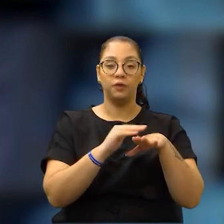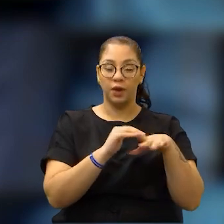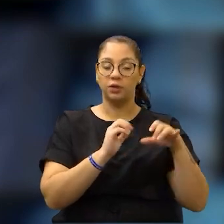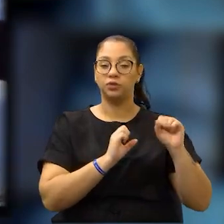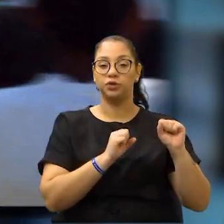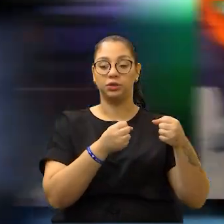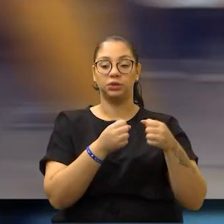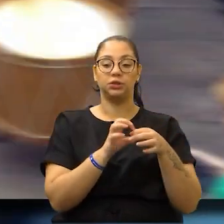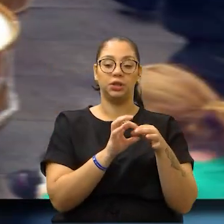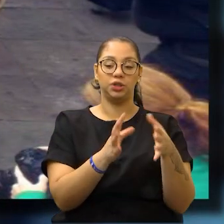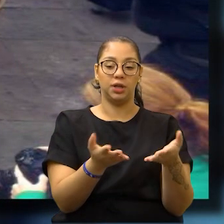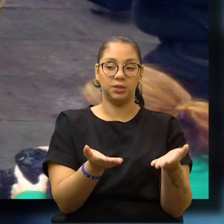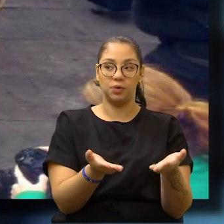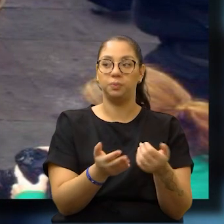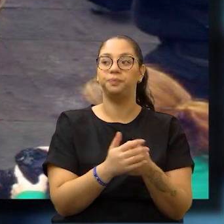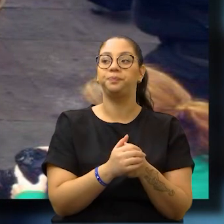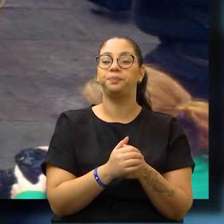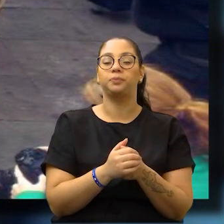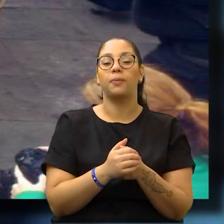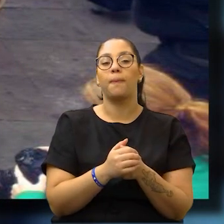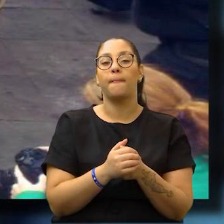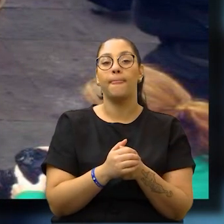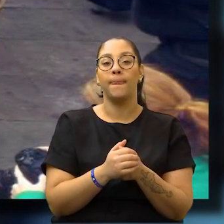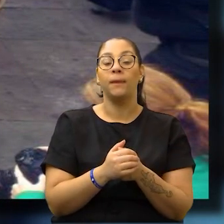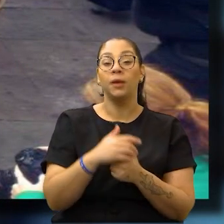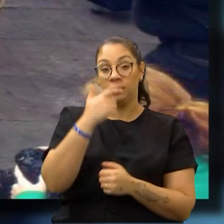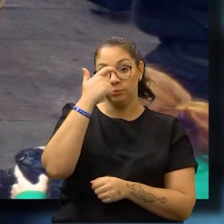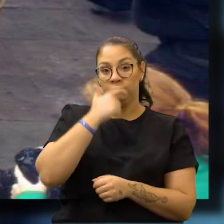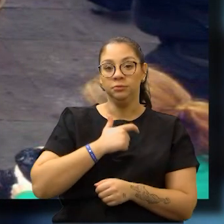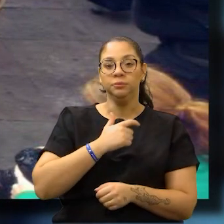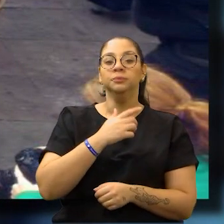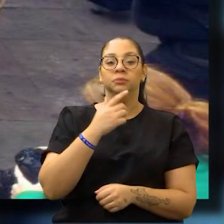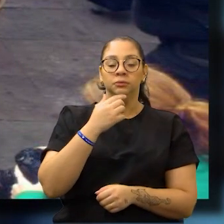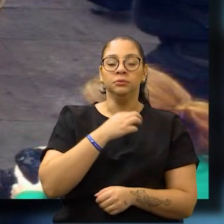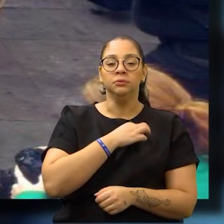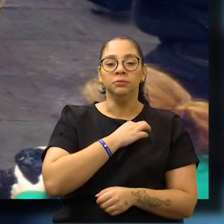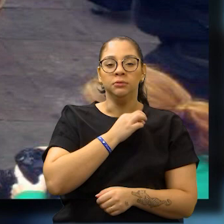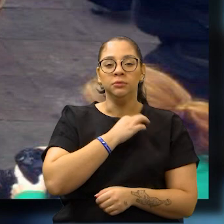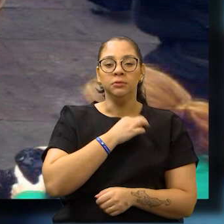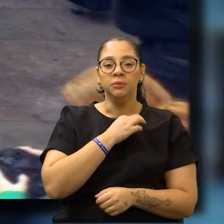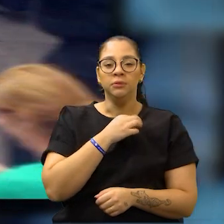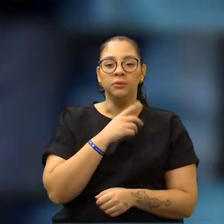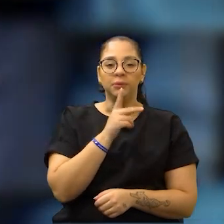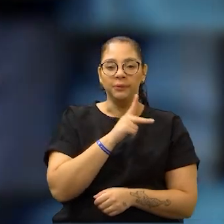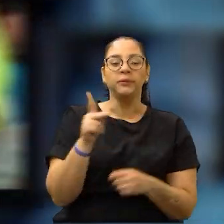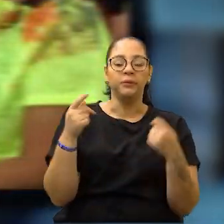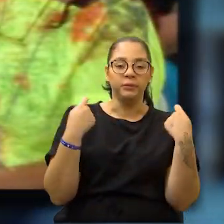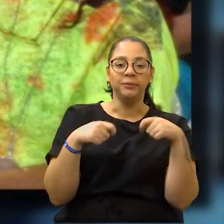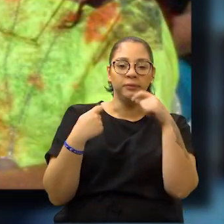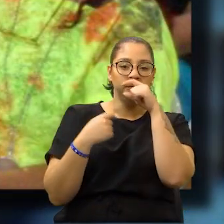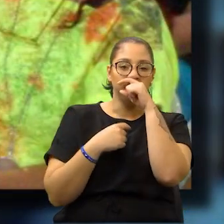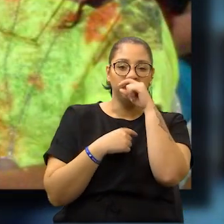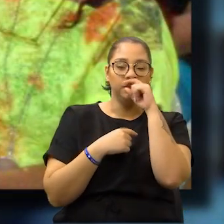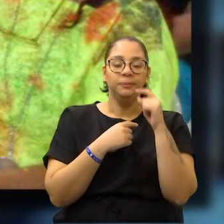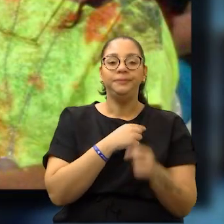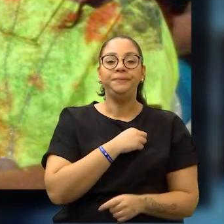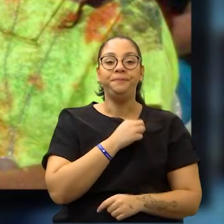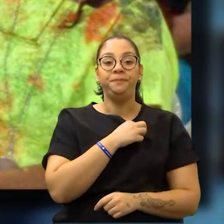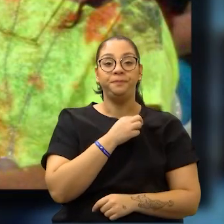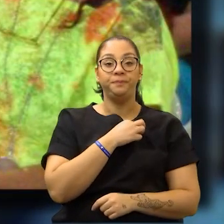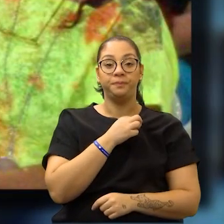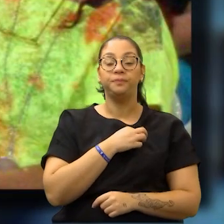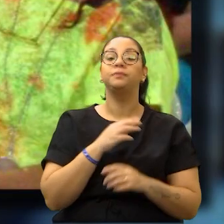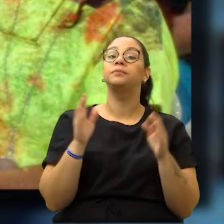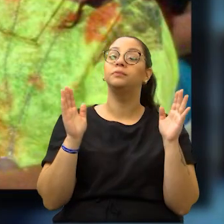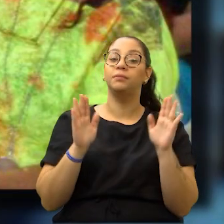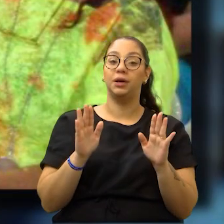de dedicação. E eu mesma sou uma voluntária, o presidente tem que ser voluntário, mas a